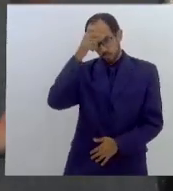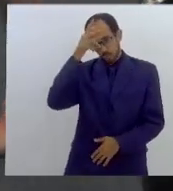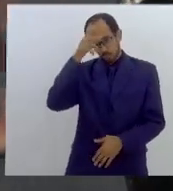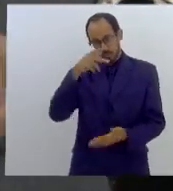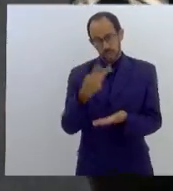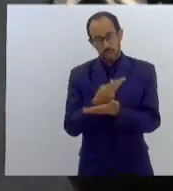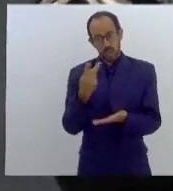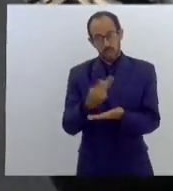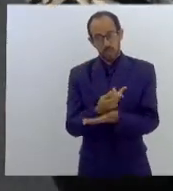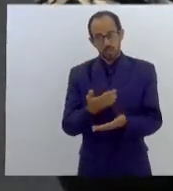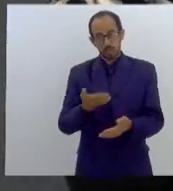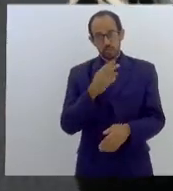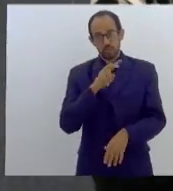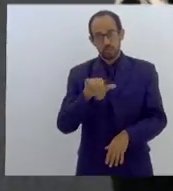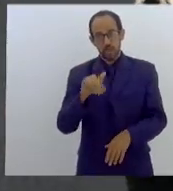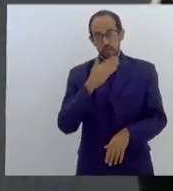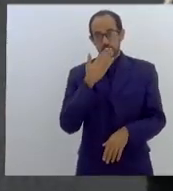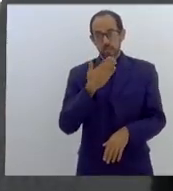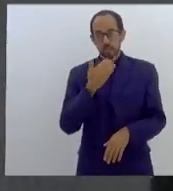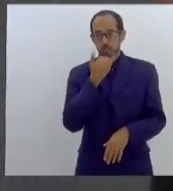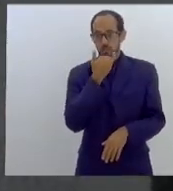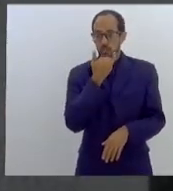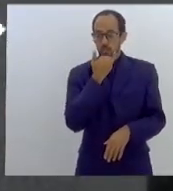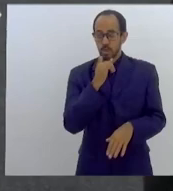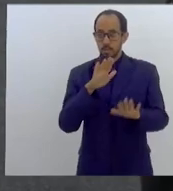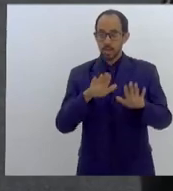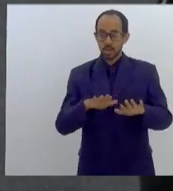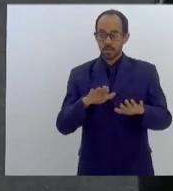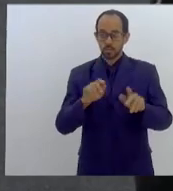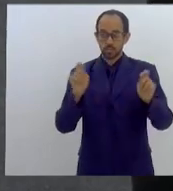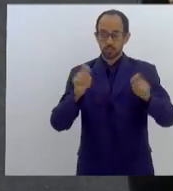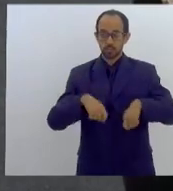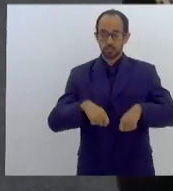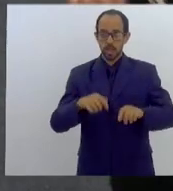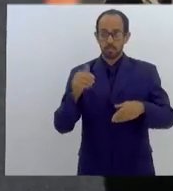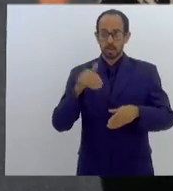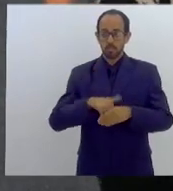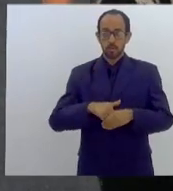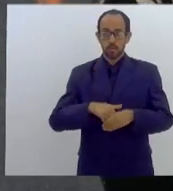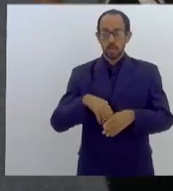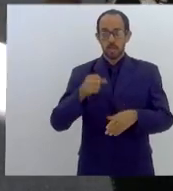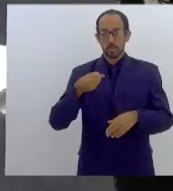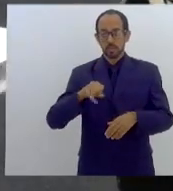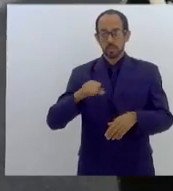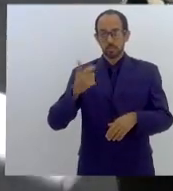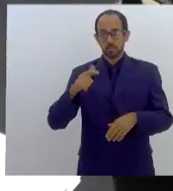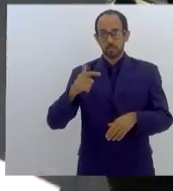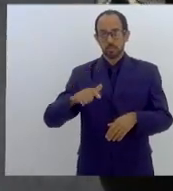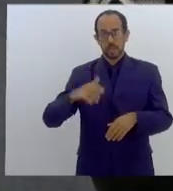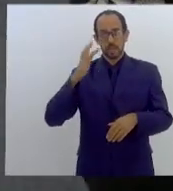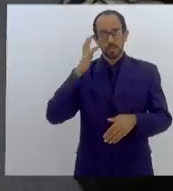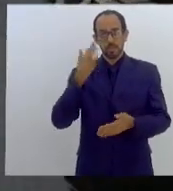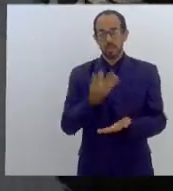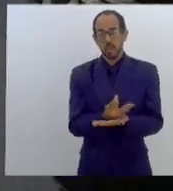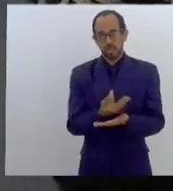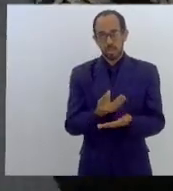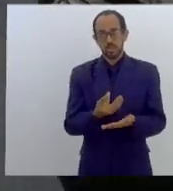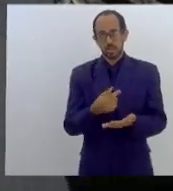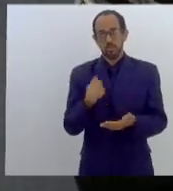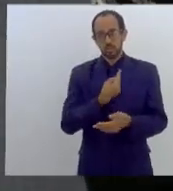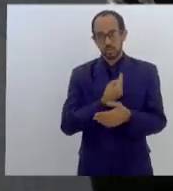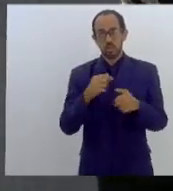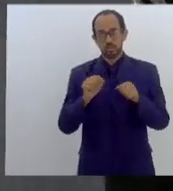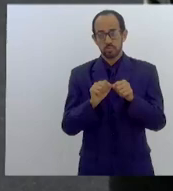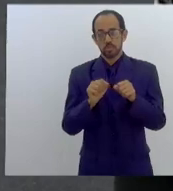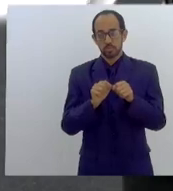aqui pedir desculpa. Mas o que não podemos fazer é votar sem ter a certeza do que nós estamos fazendo. Só isso,